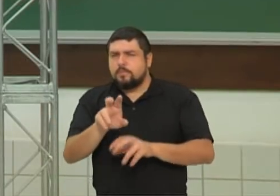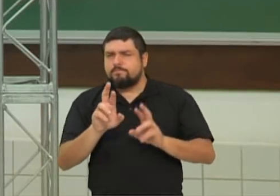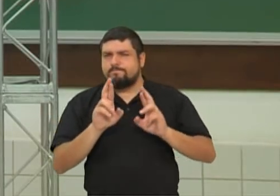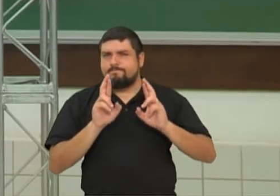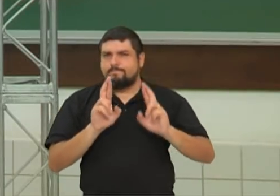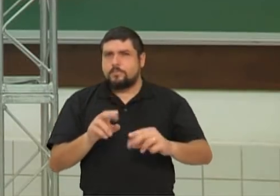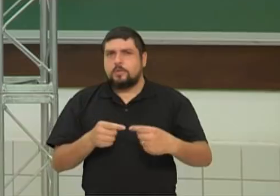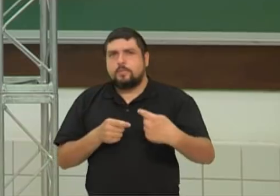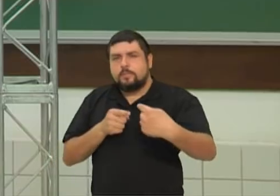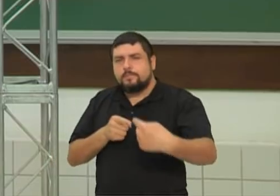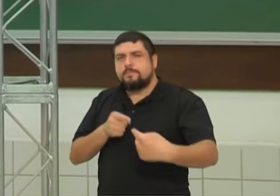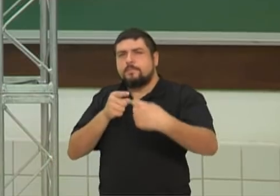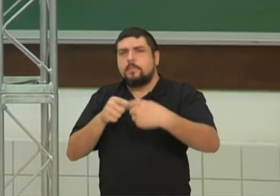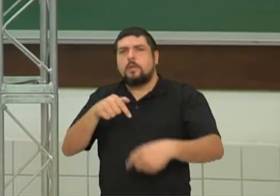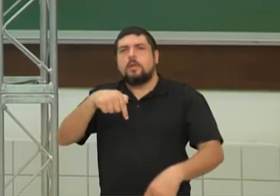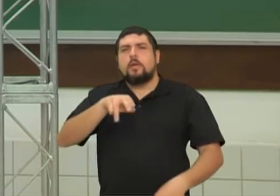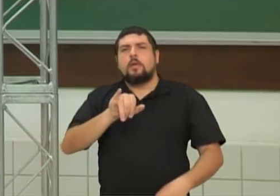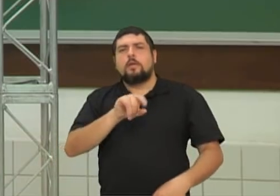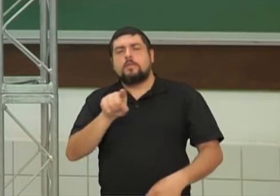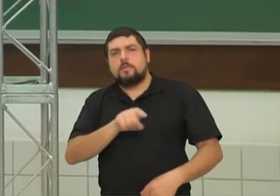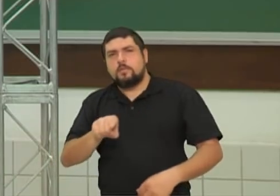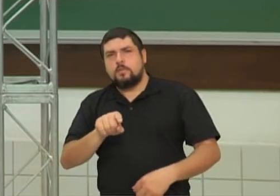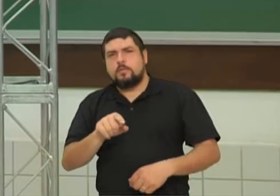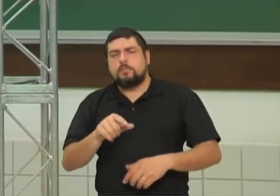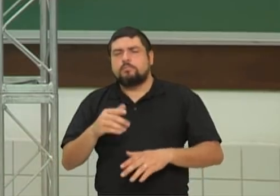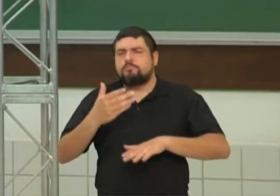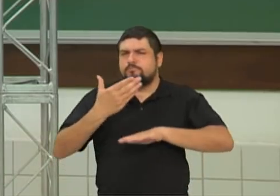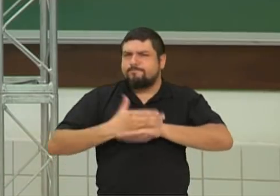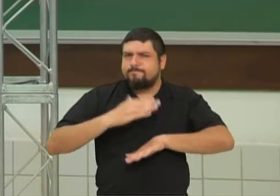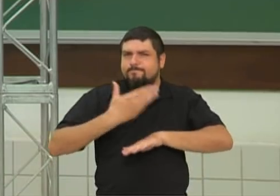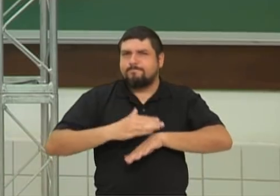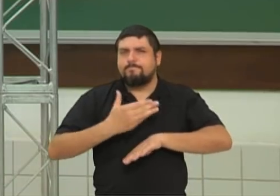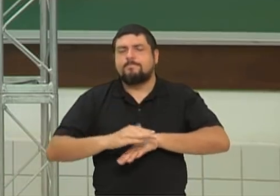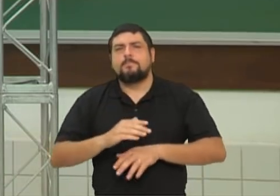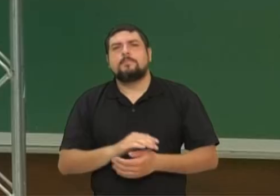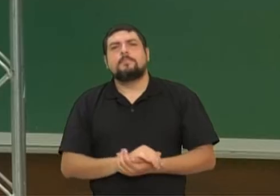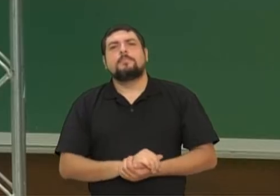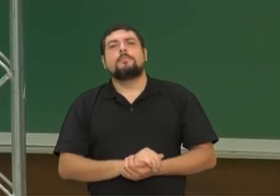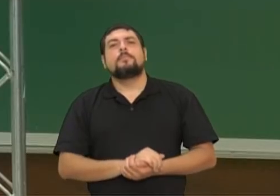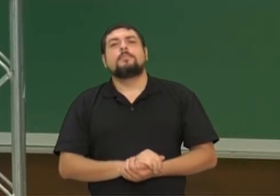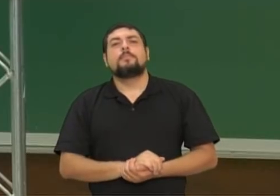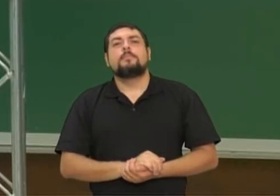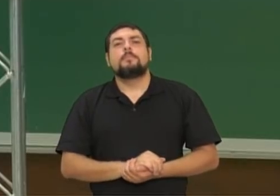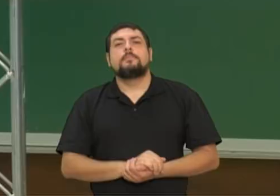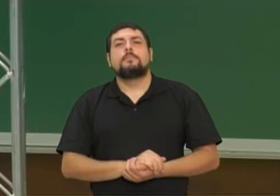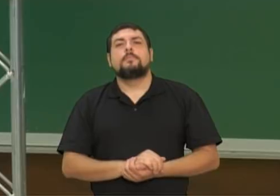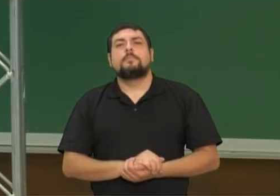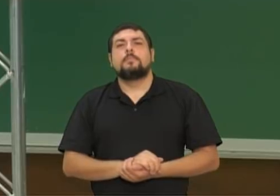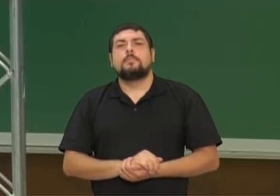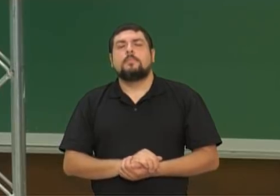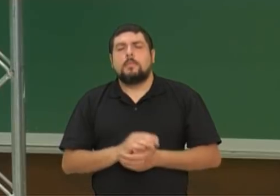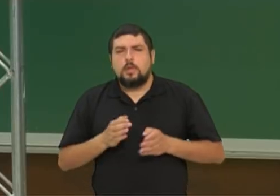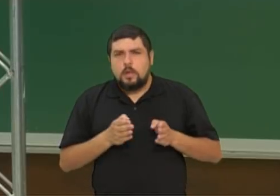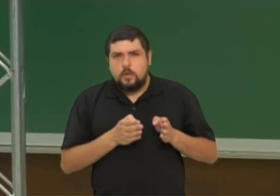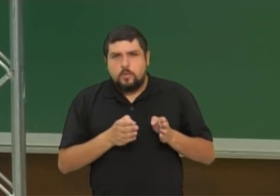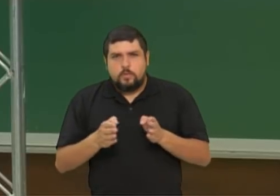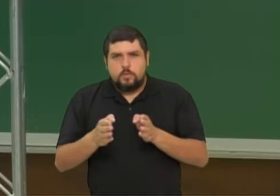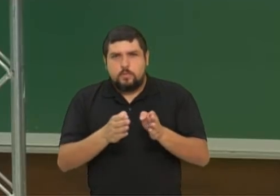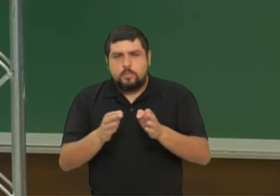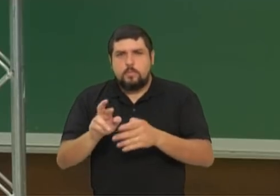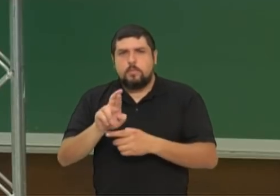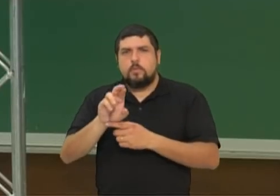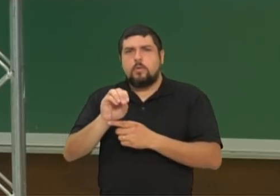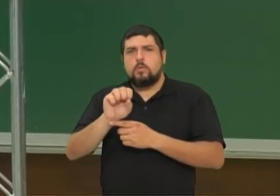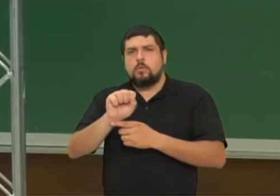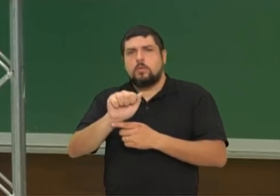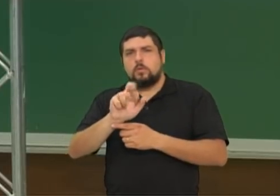O quiz para testar os seus conhecimentos. Bem, a Rota do Rosário, que faz parte do turismo